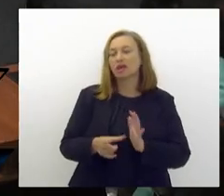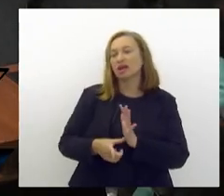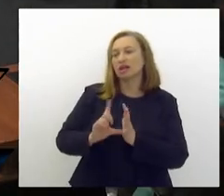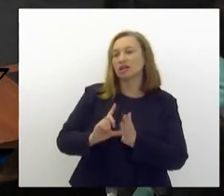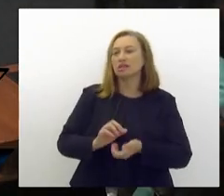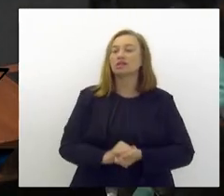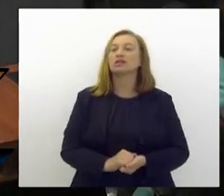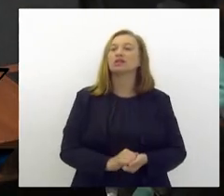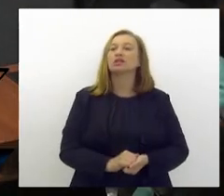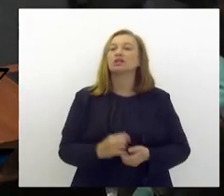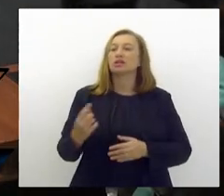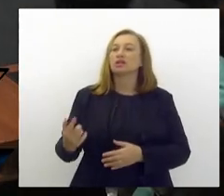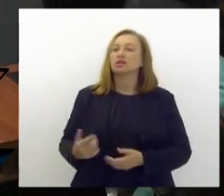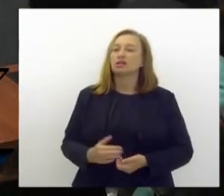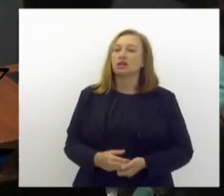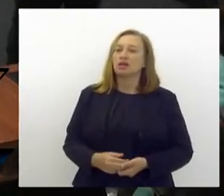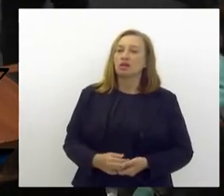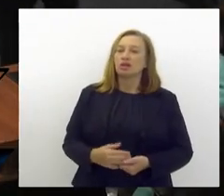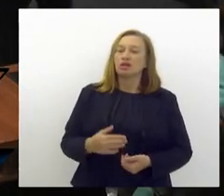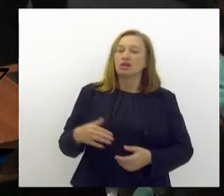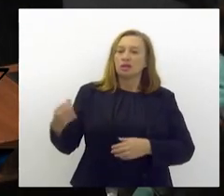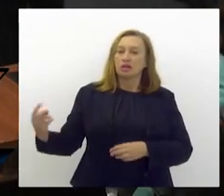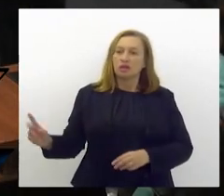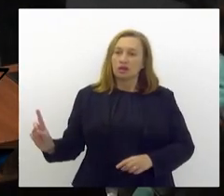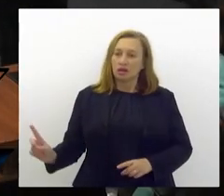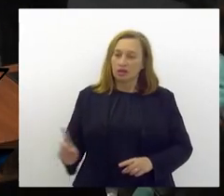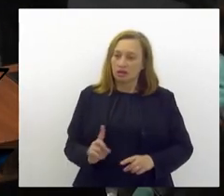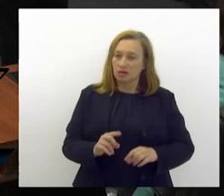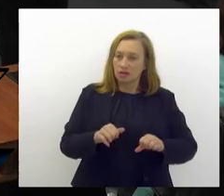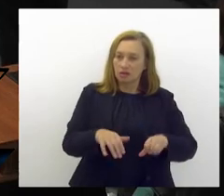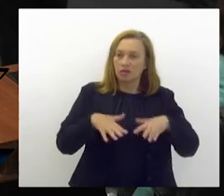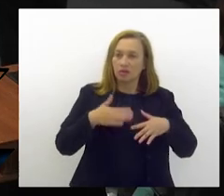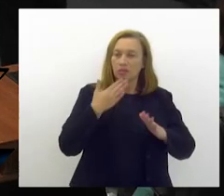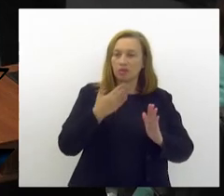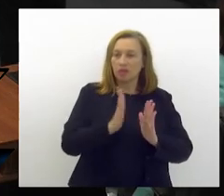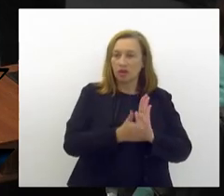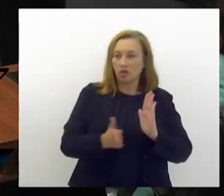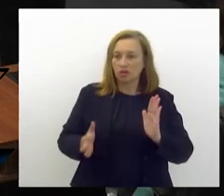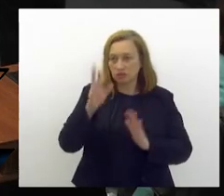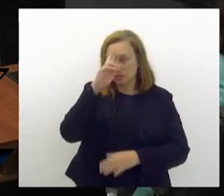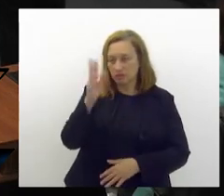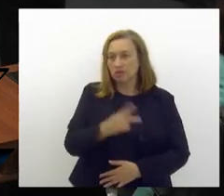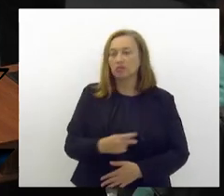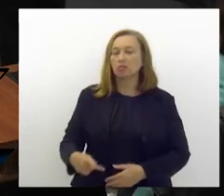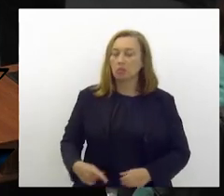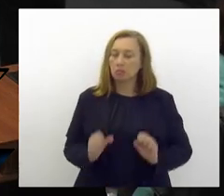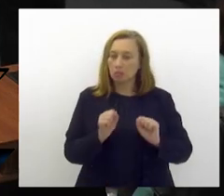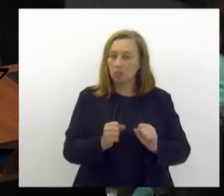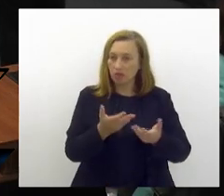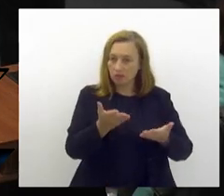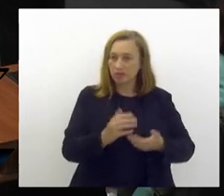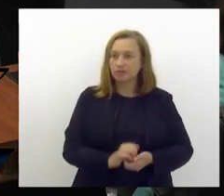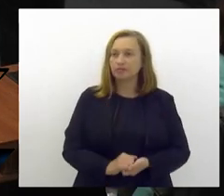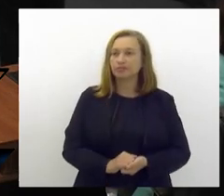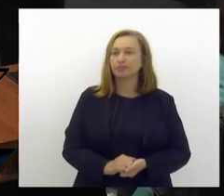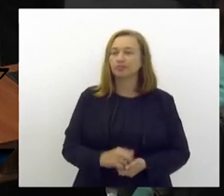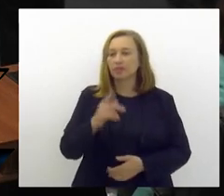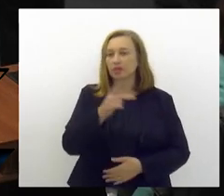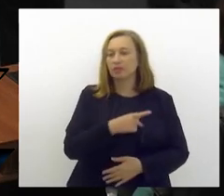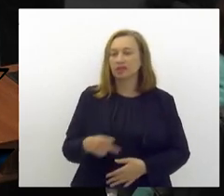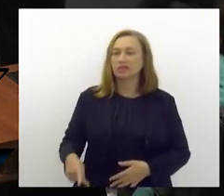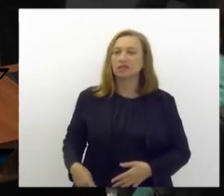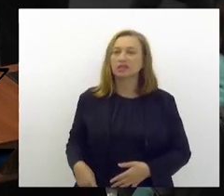Enquanto ela se dirige aqui ao plenário, posso dar o meu pela ordem, presidente? Pode, por favor. Presidente, é